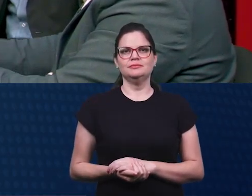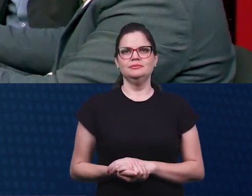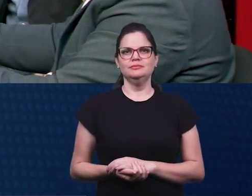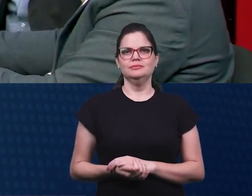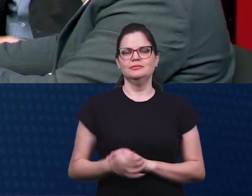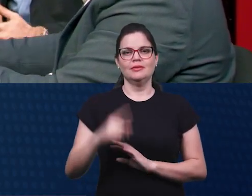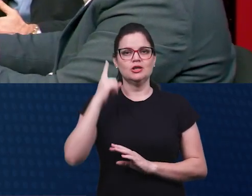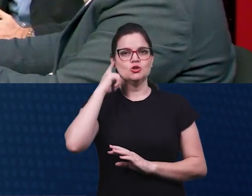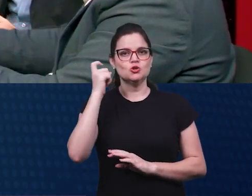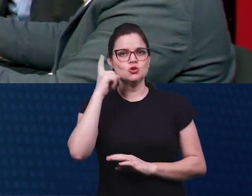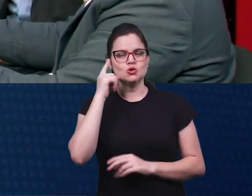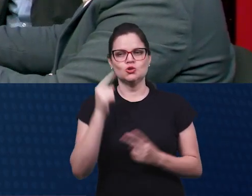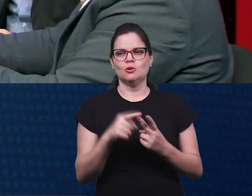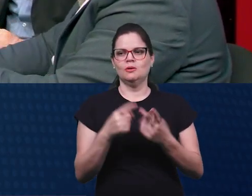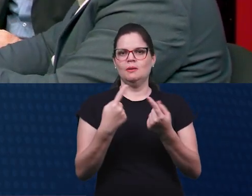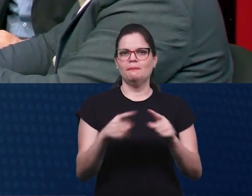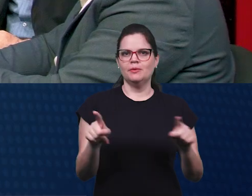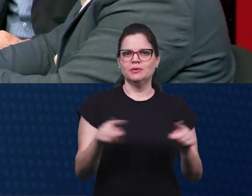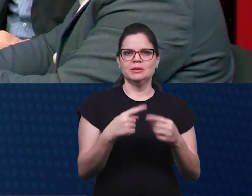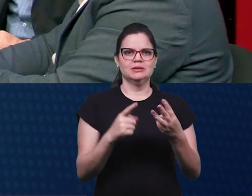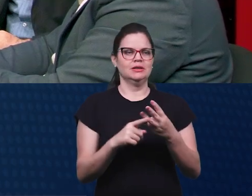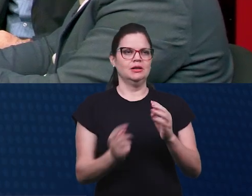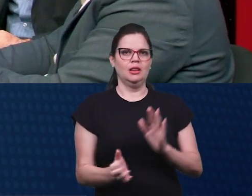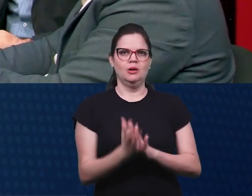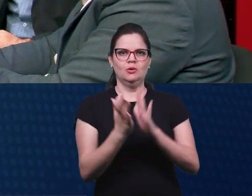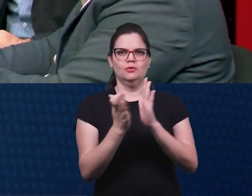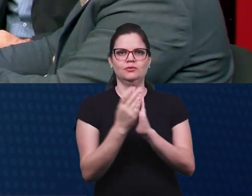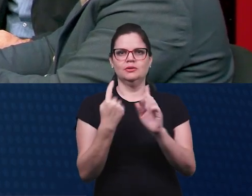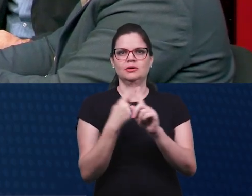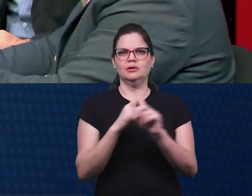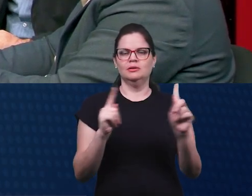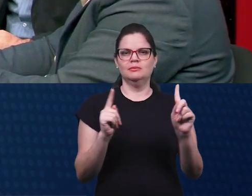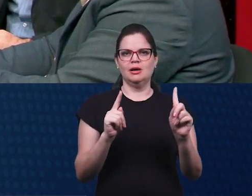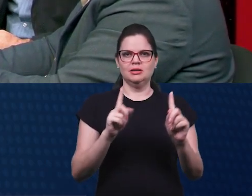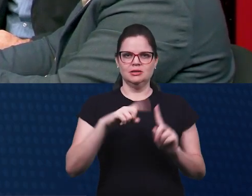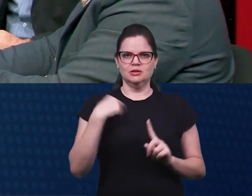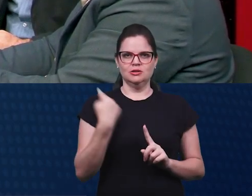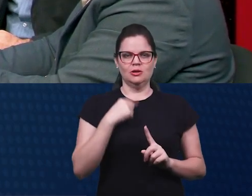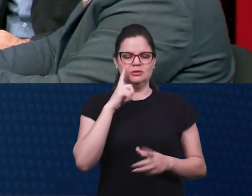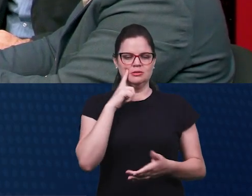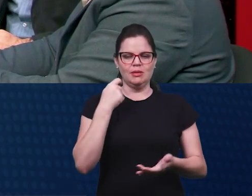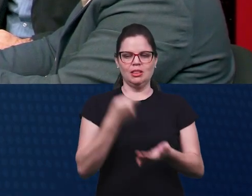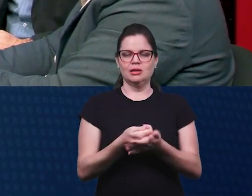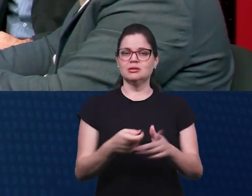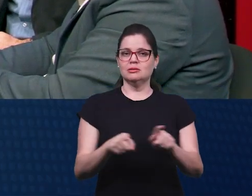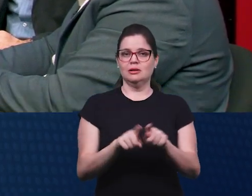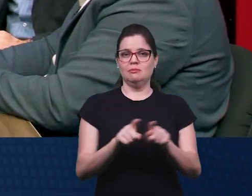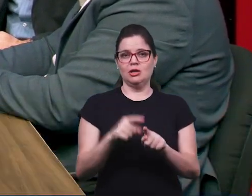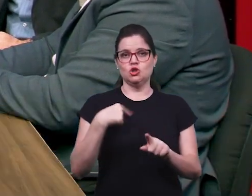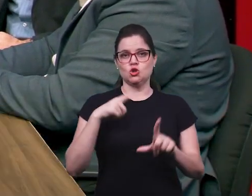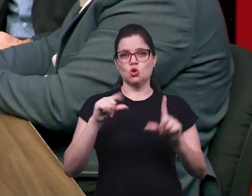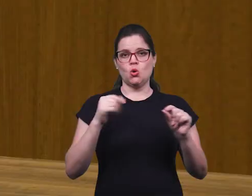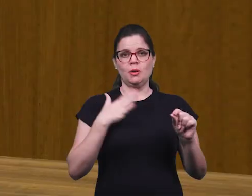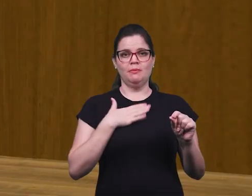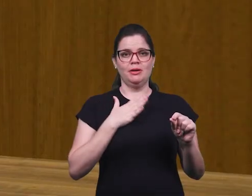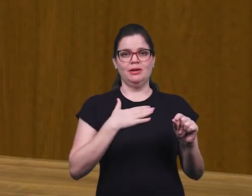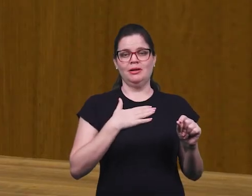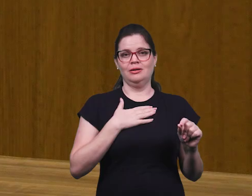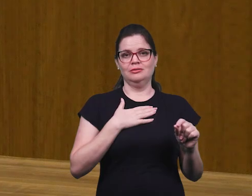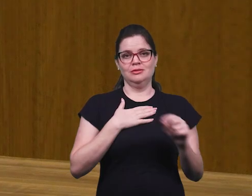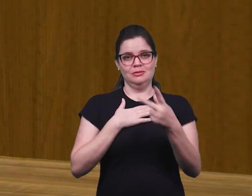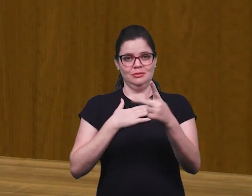os sons, sobre música, sobre louvor, e uma escolha que nós fizemos um dia, né? Da nossa